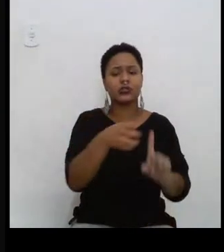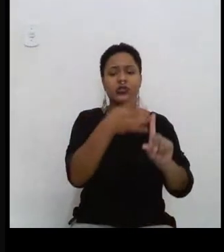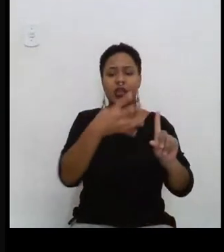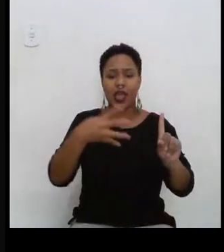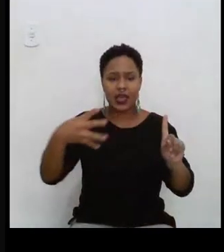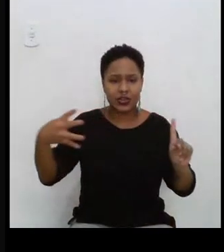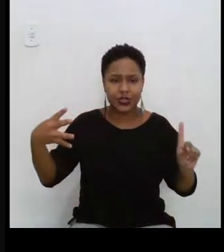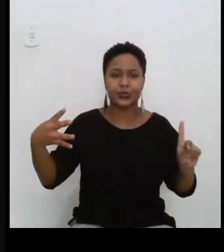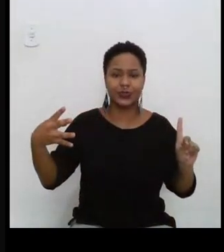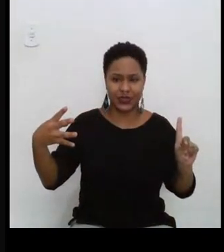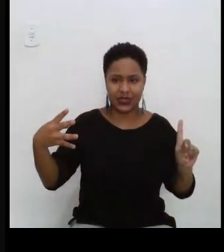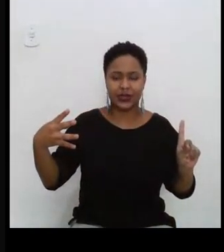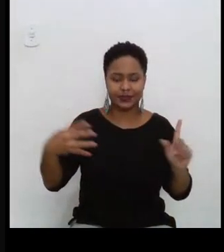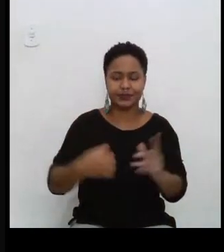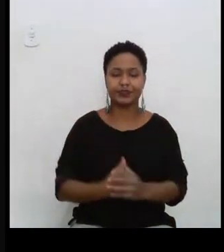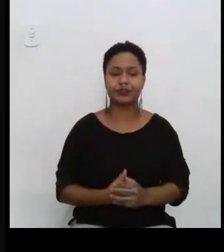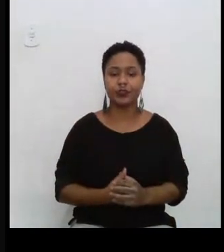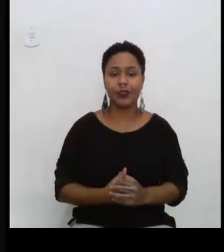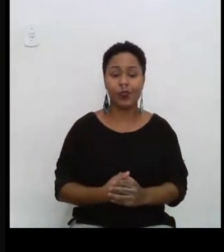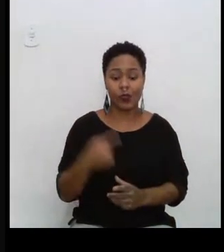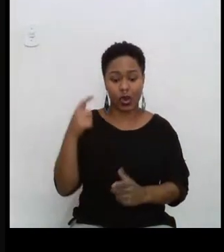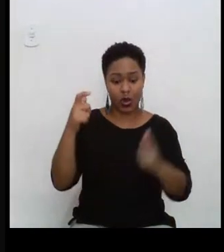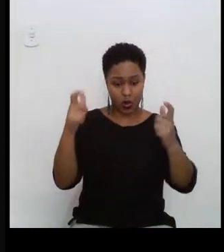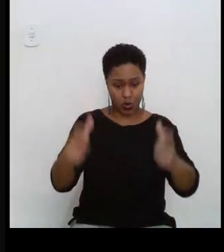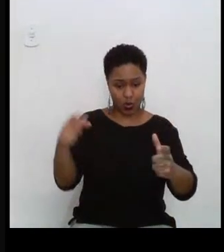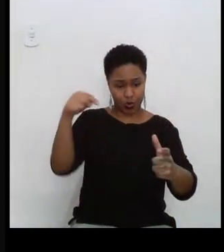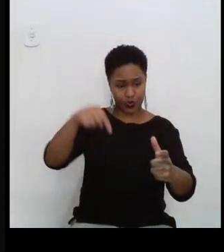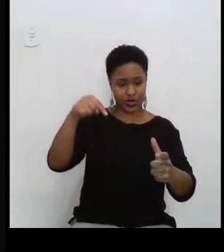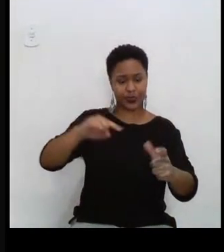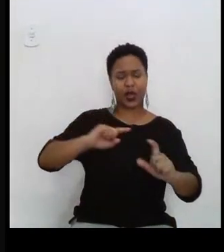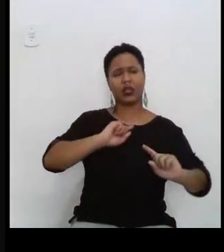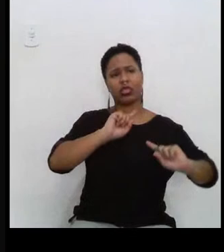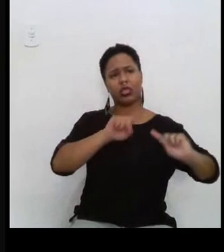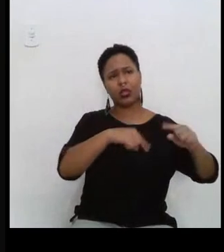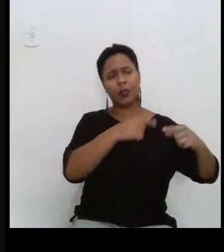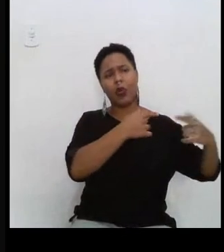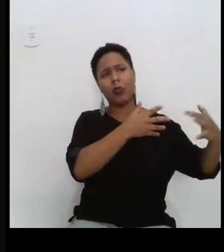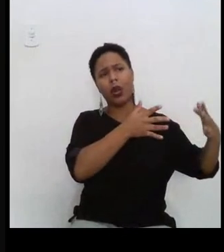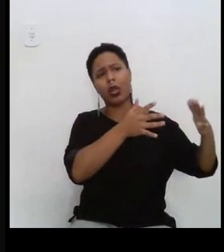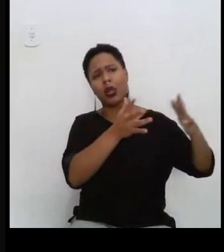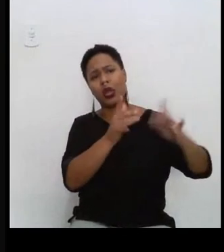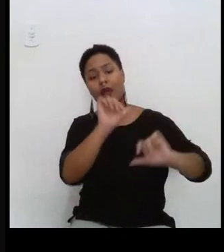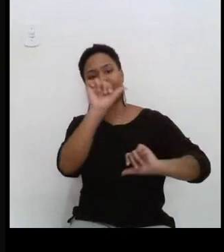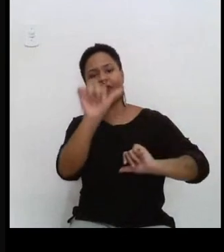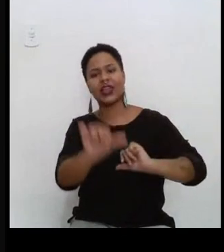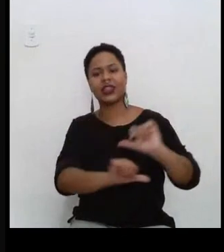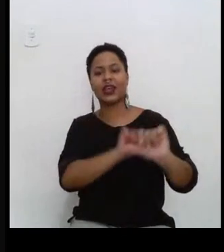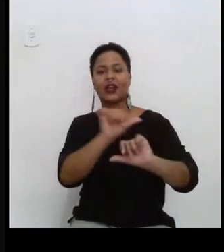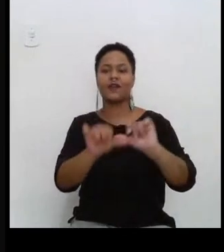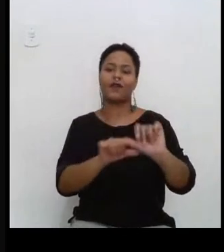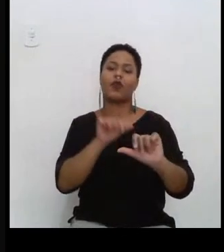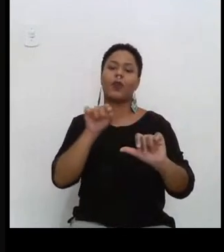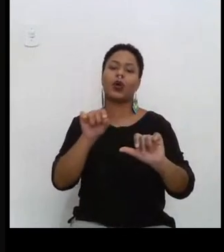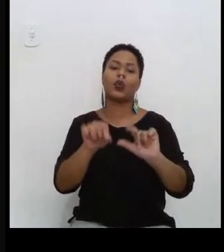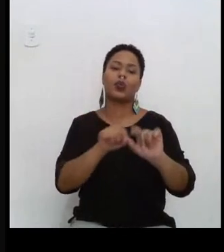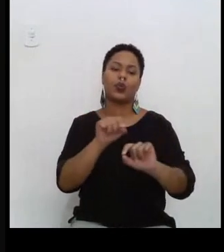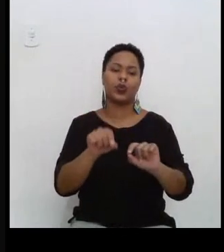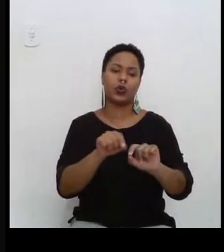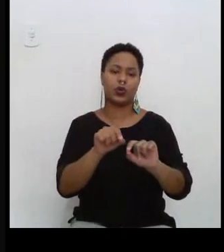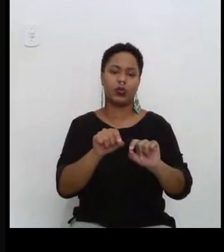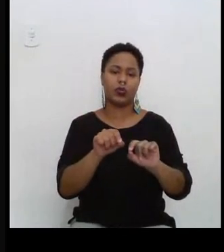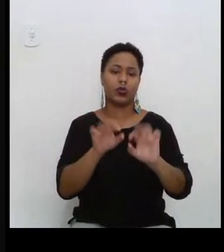é fácil elevador Nesse dia tem como ver até lamentablemente no centro na polêmica